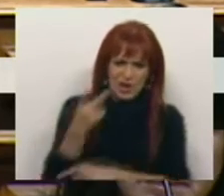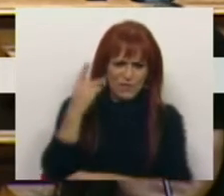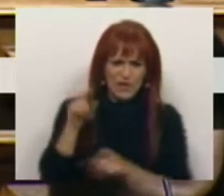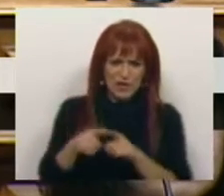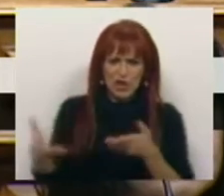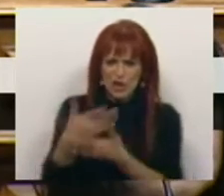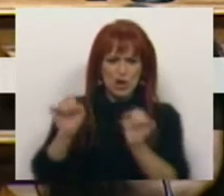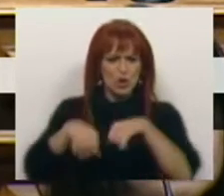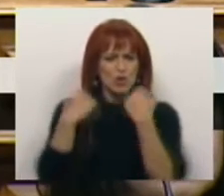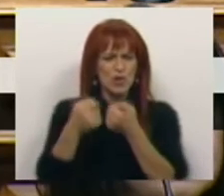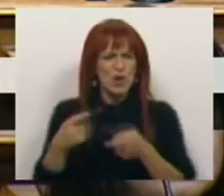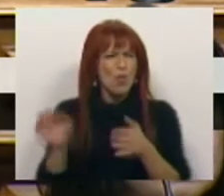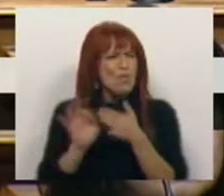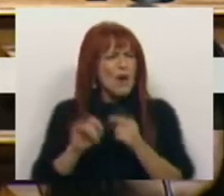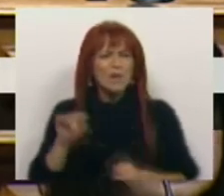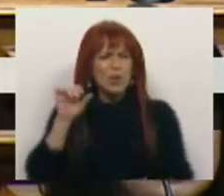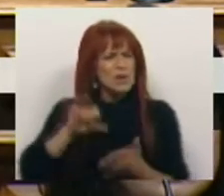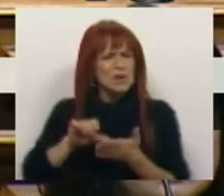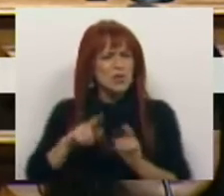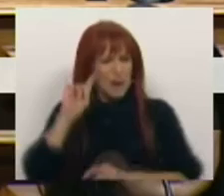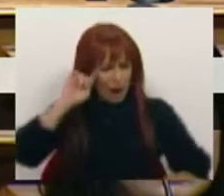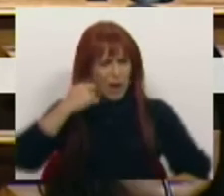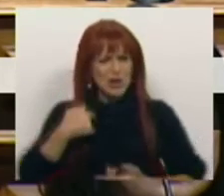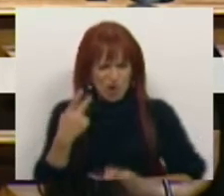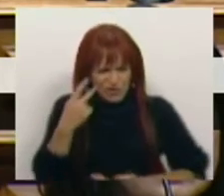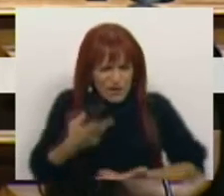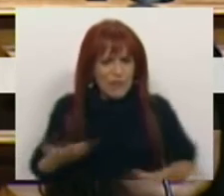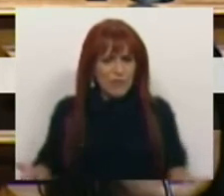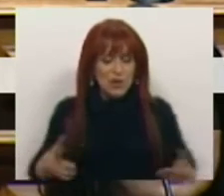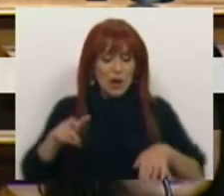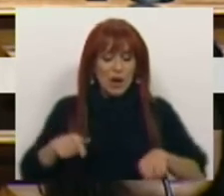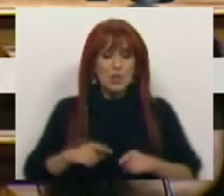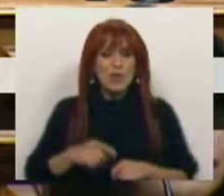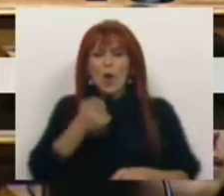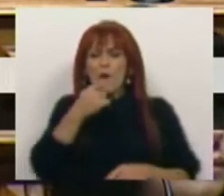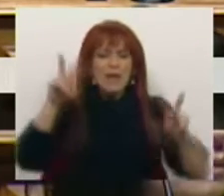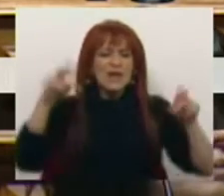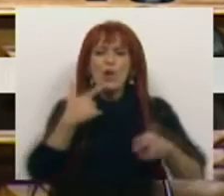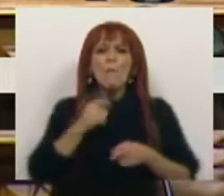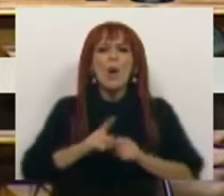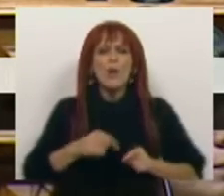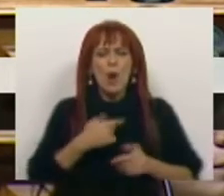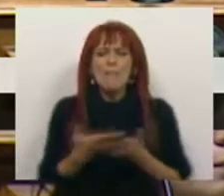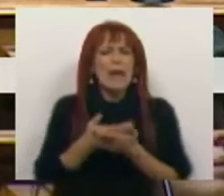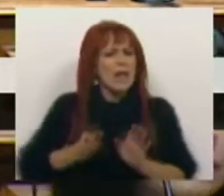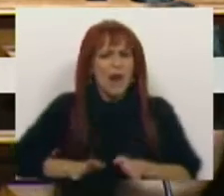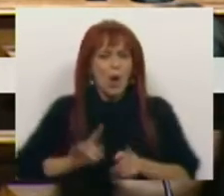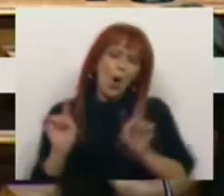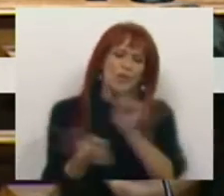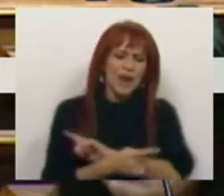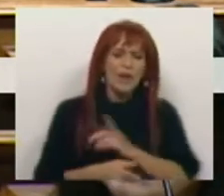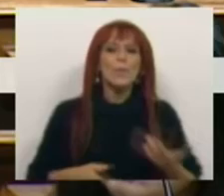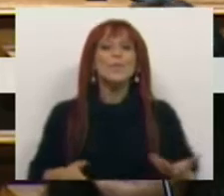das relações sociais, é um dos fatores fulcrais da crise em que vivemos e, portanto, o remédio não pode ser mais mercado. Antes, ao